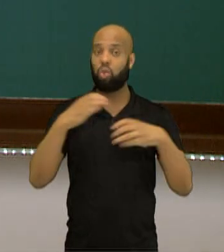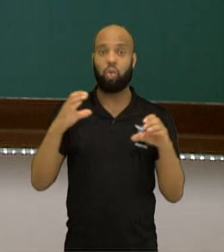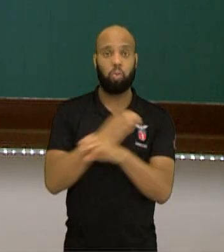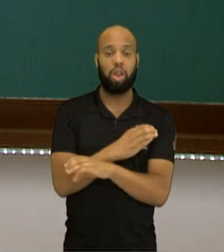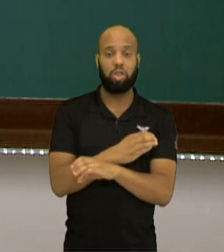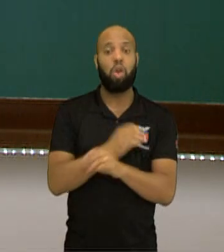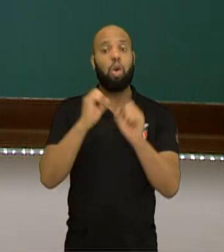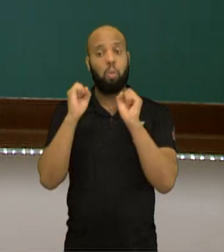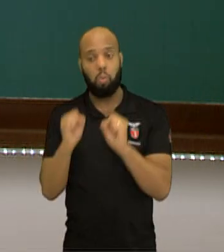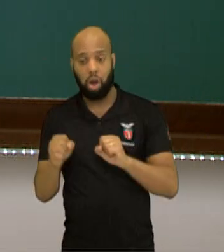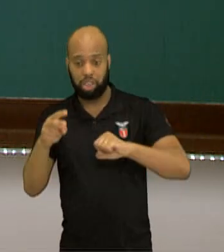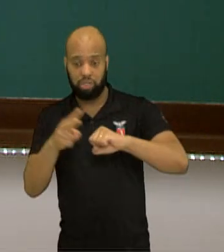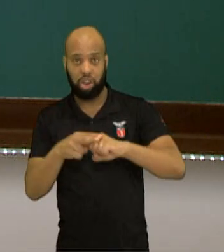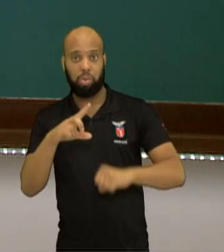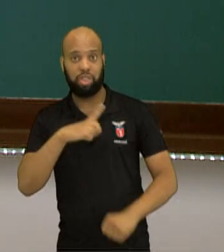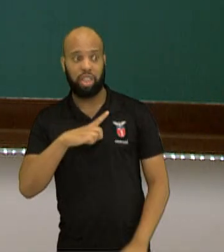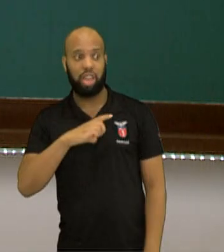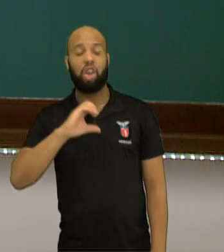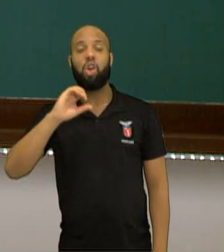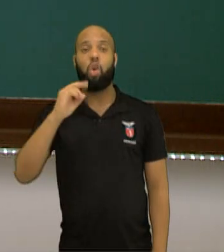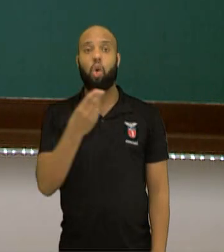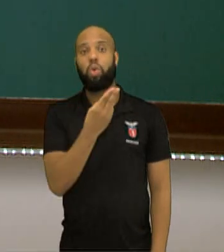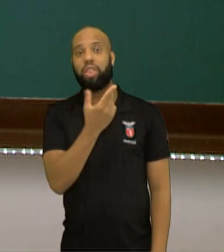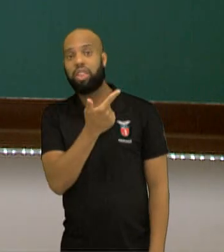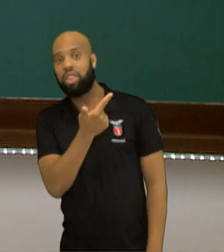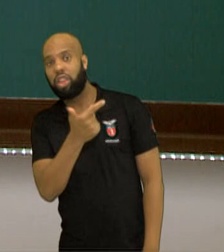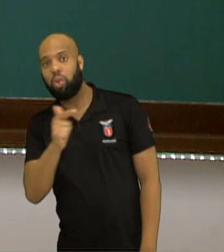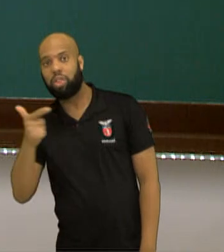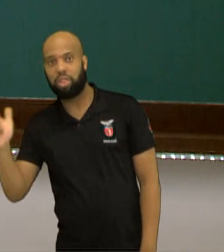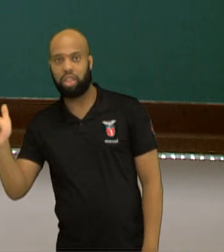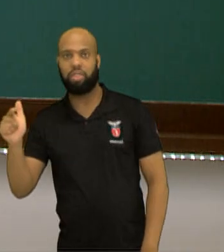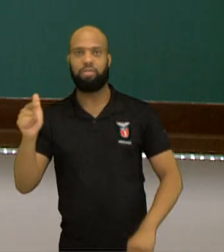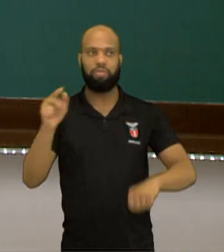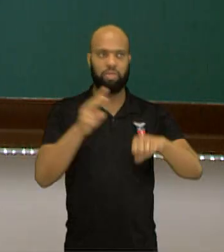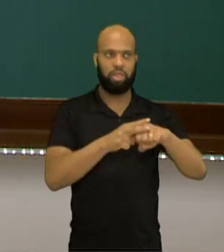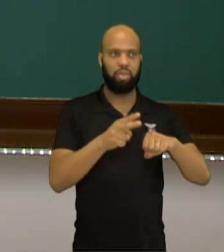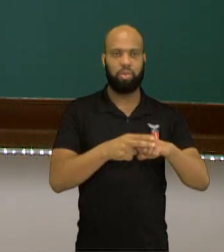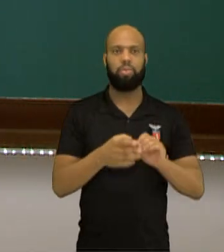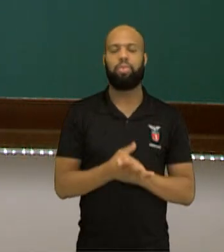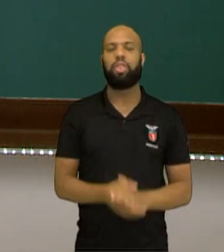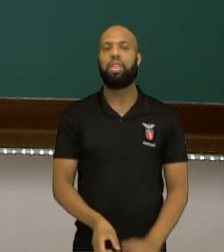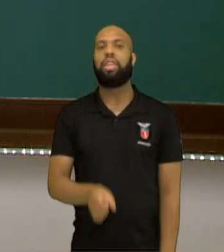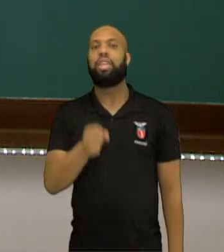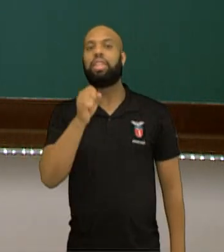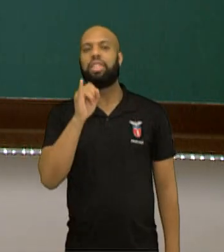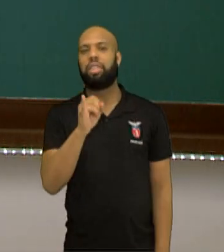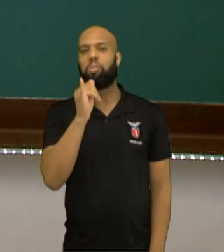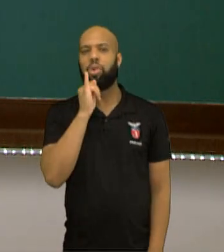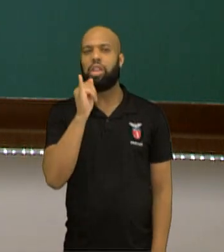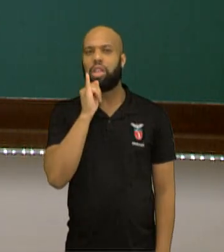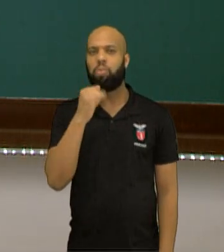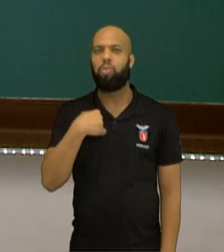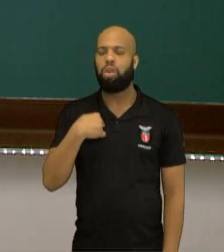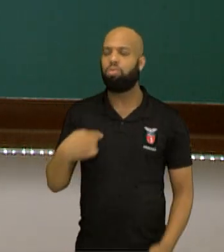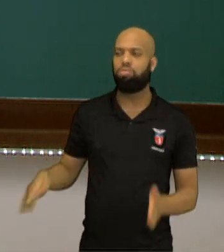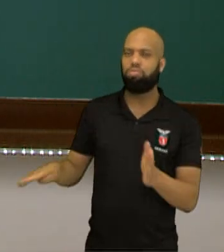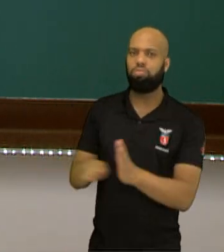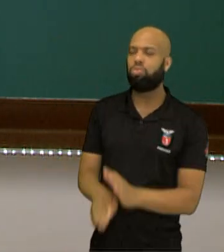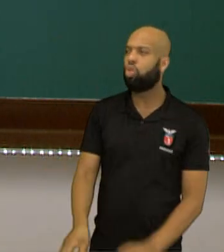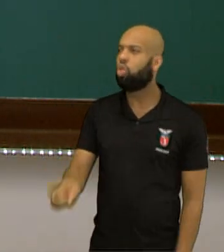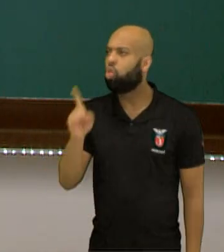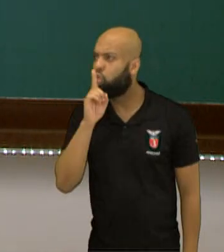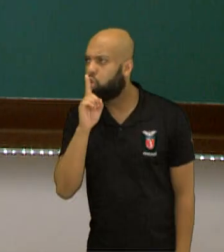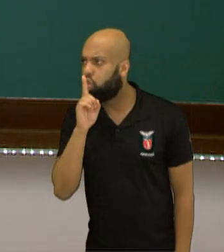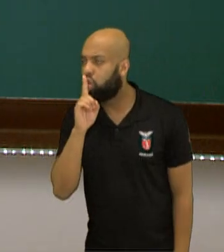sem verbo. Se eu chegar para você e falar assim, silêncio, é uma frase, eu não tenho verbo, ela tem enunciado completo,